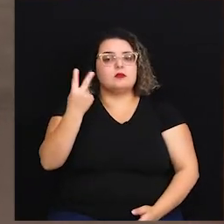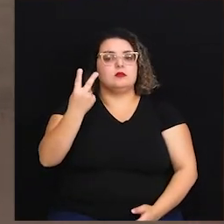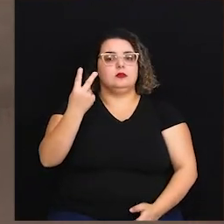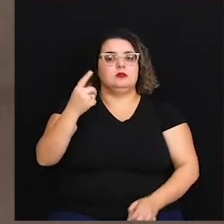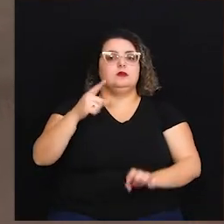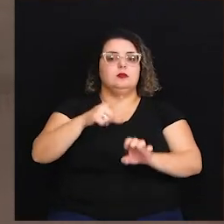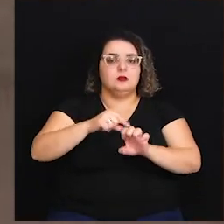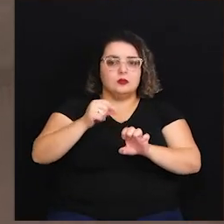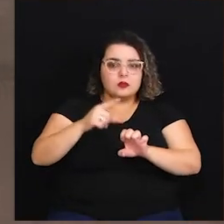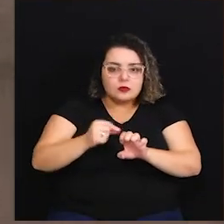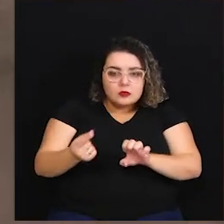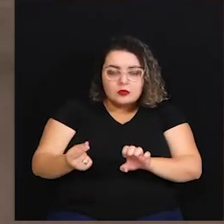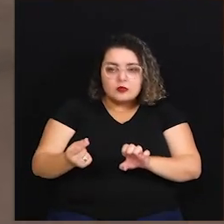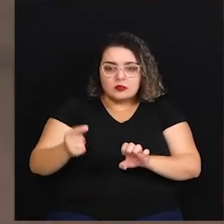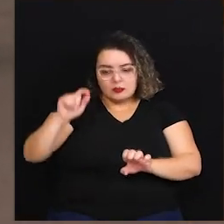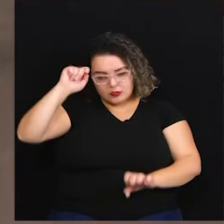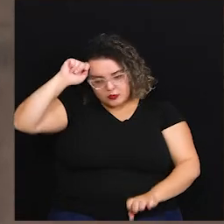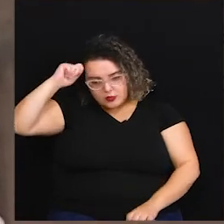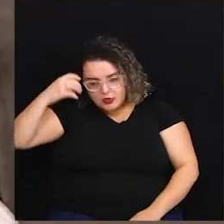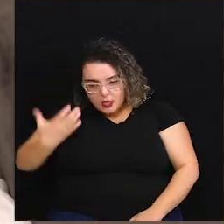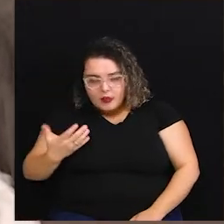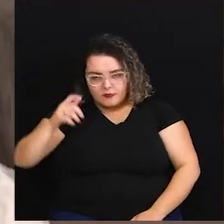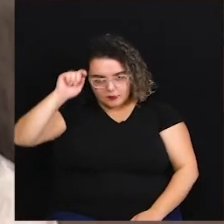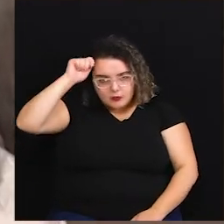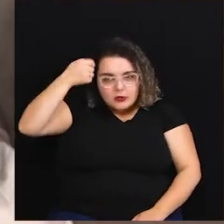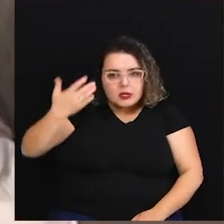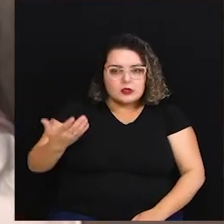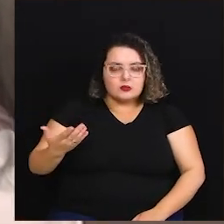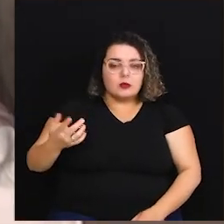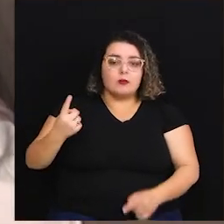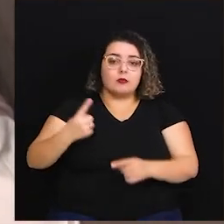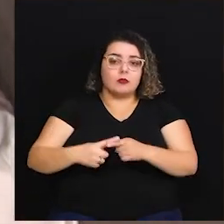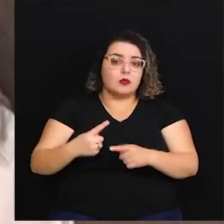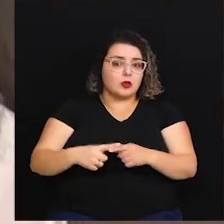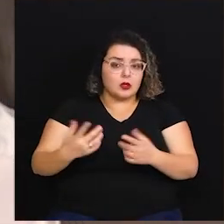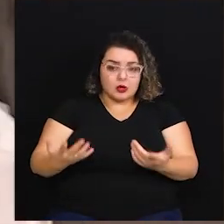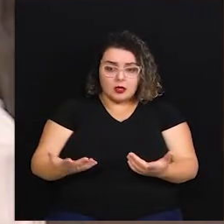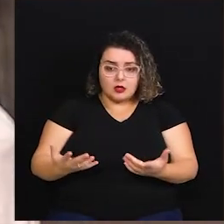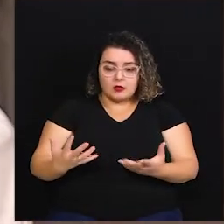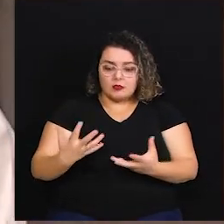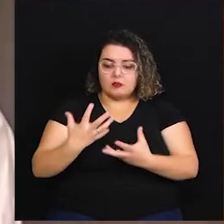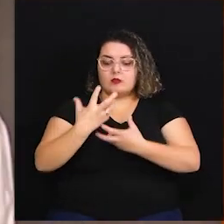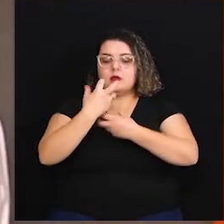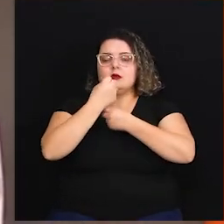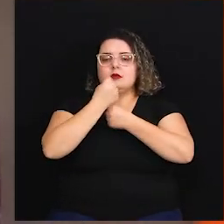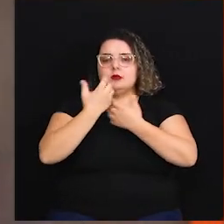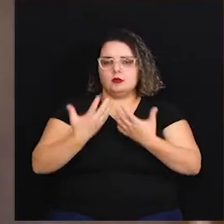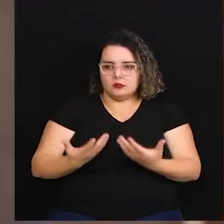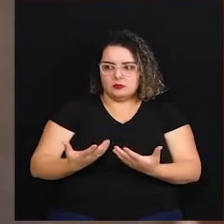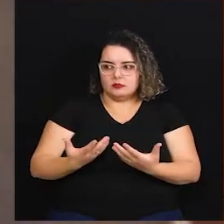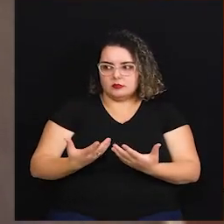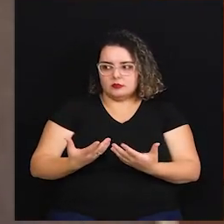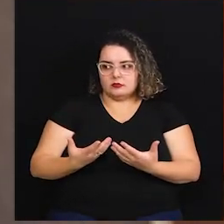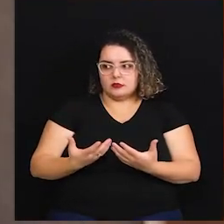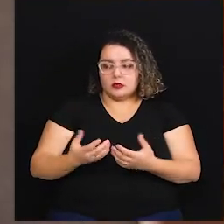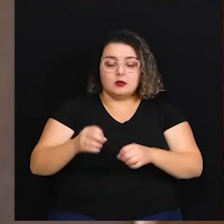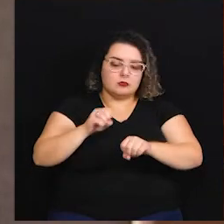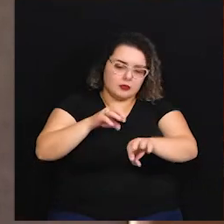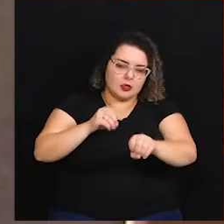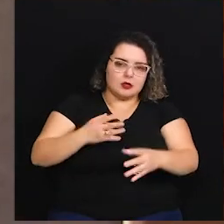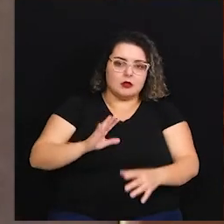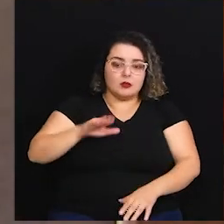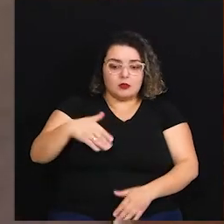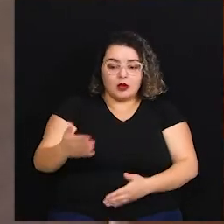deem, valorize o empreendedorismo afro, preto, né? Porque nós estamos aí para fortalecer e